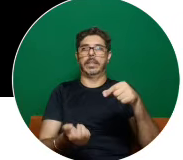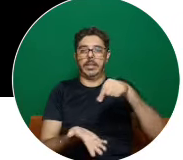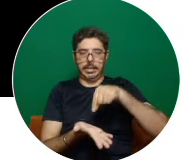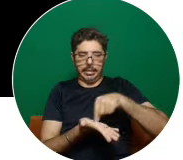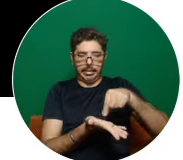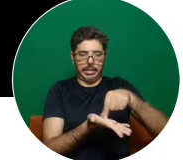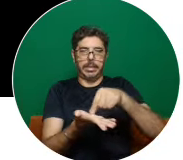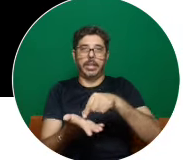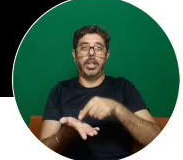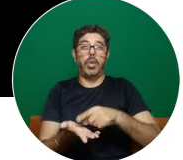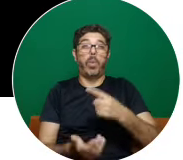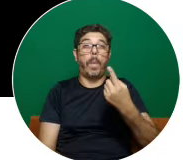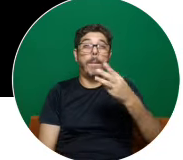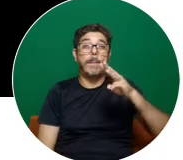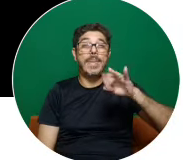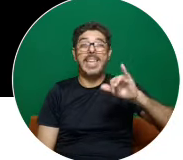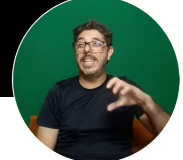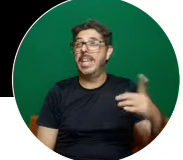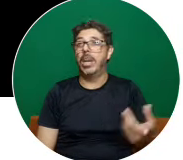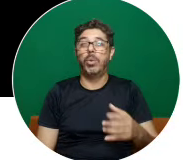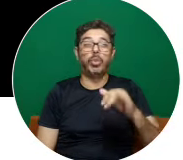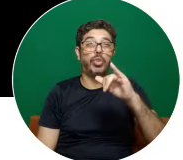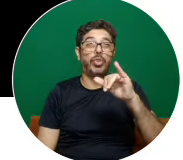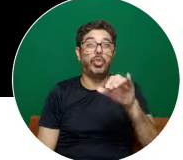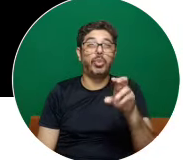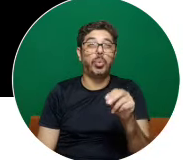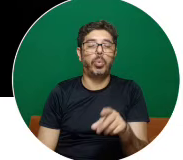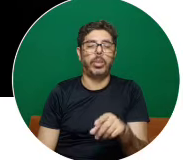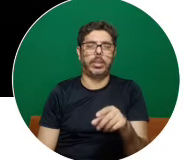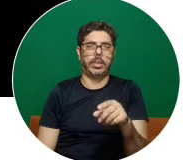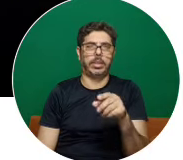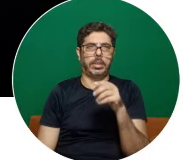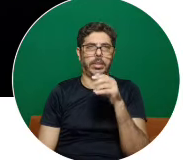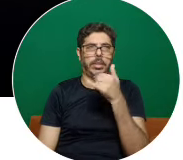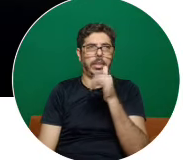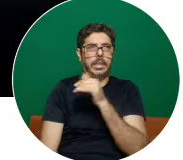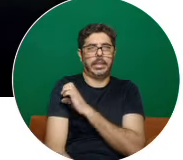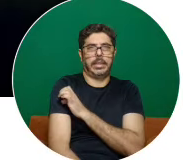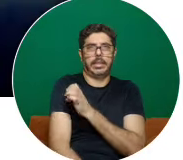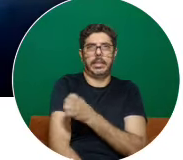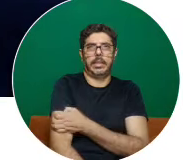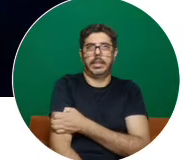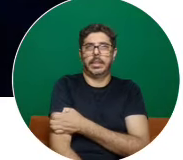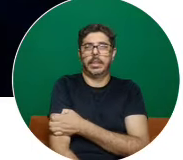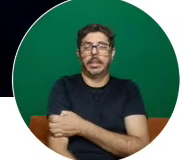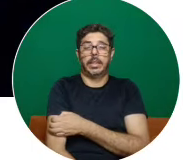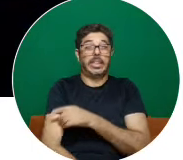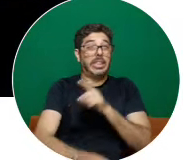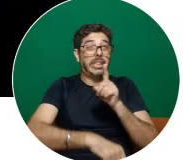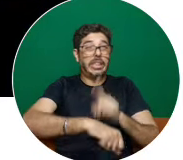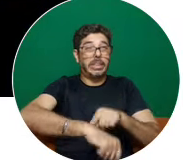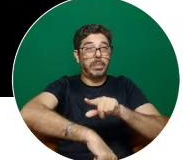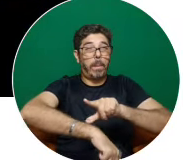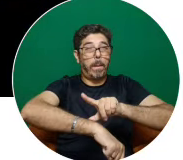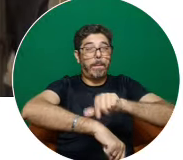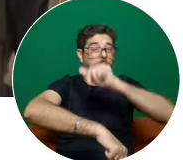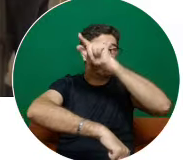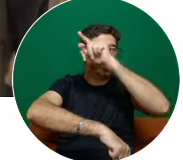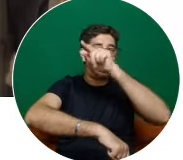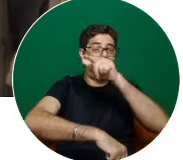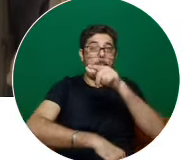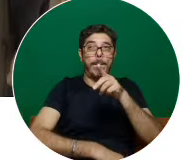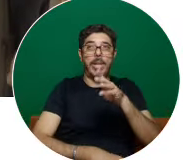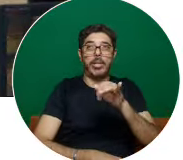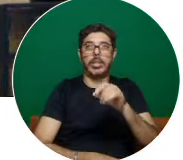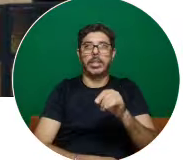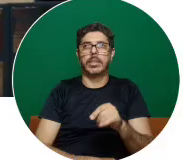joules de energia em apenas alguns bilionésimos de segundo. Nesse breve intervalo de tempo, a produção de energia da Z-Machine é